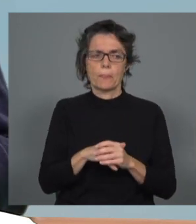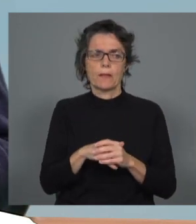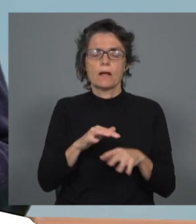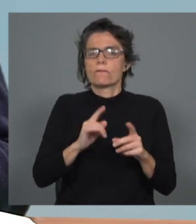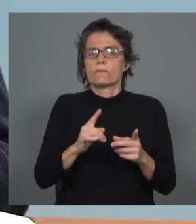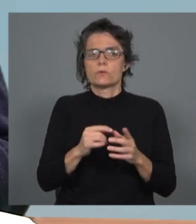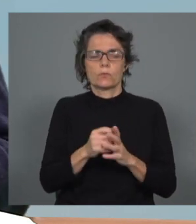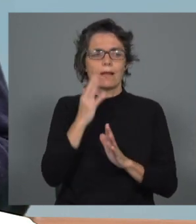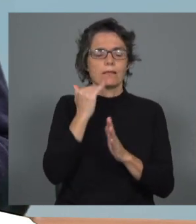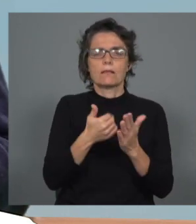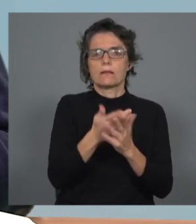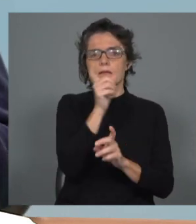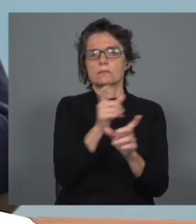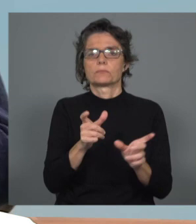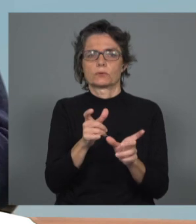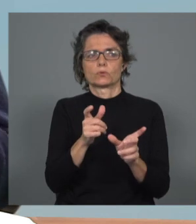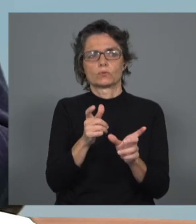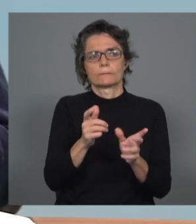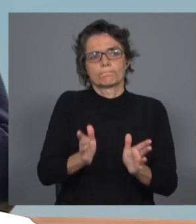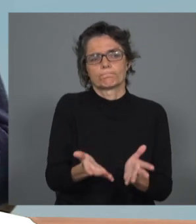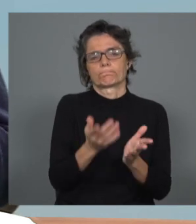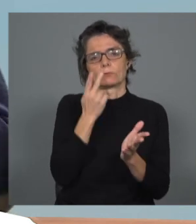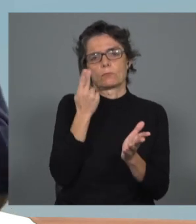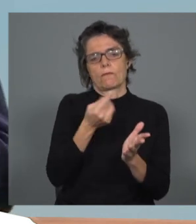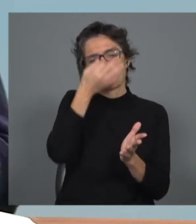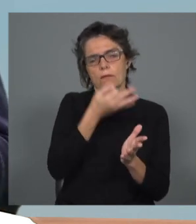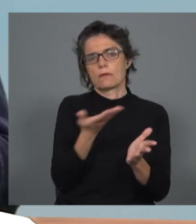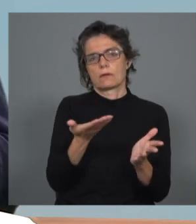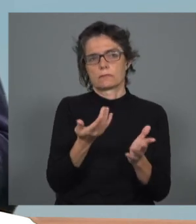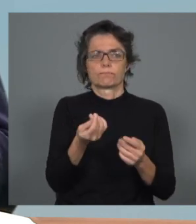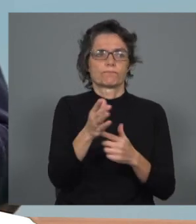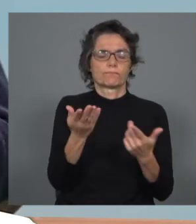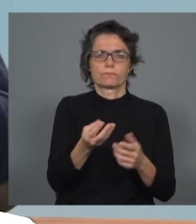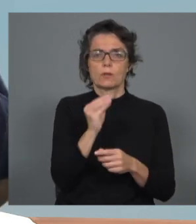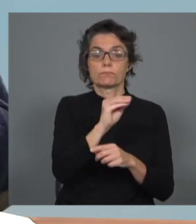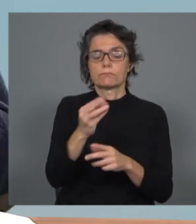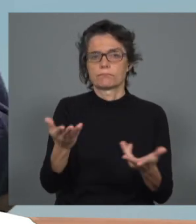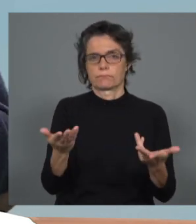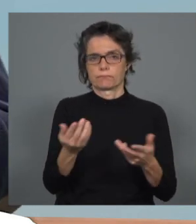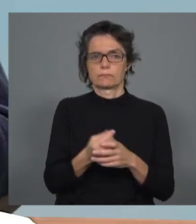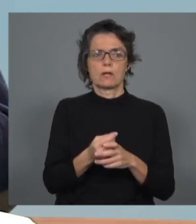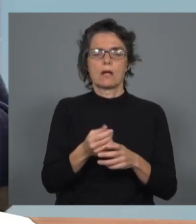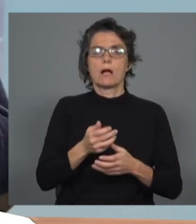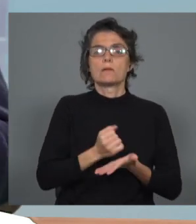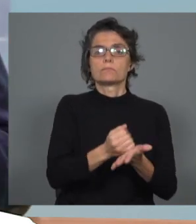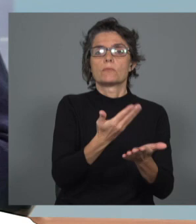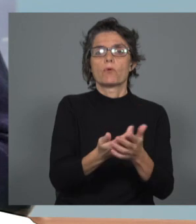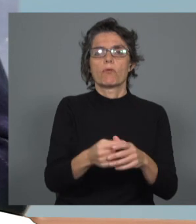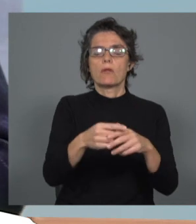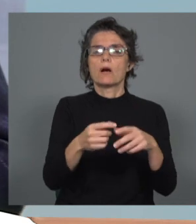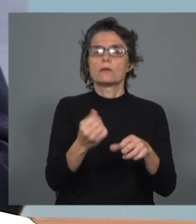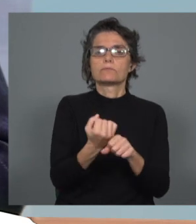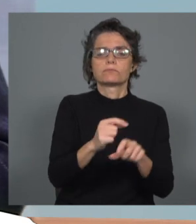a ter uma vida digna, a ter comida na mesa. Portanto, ajudar na agricultura, ajudar